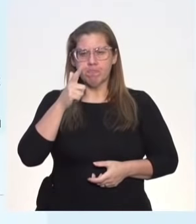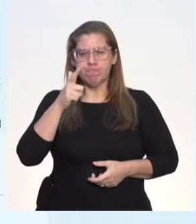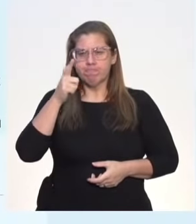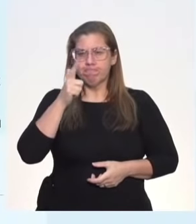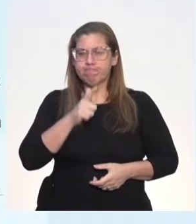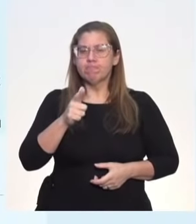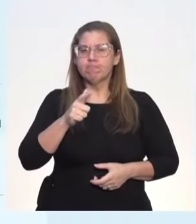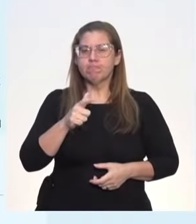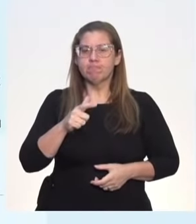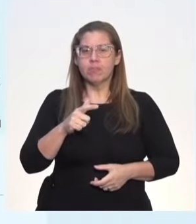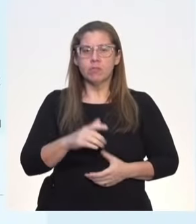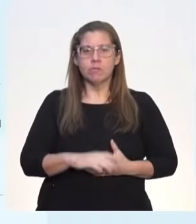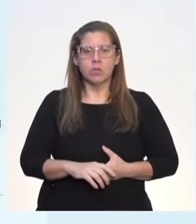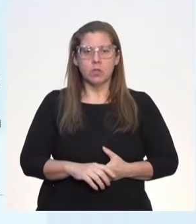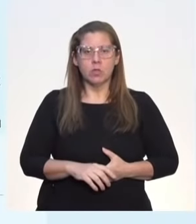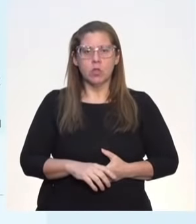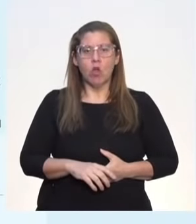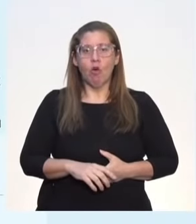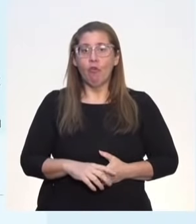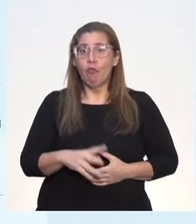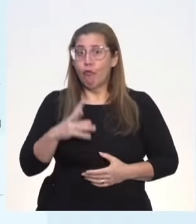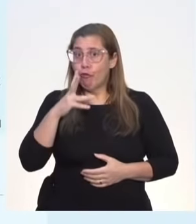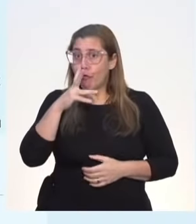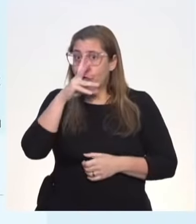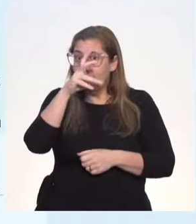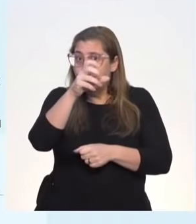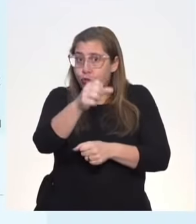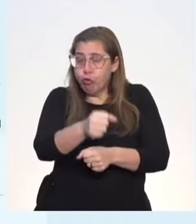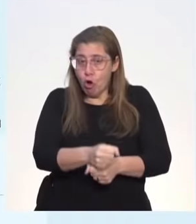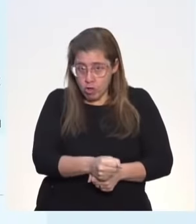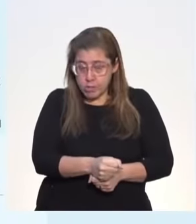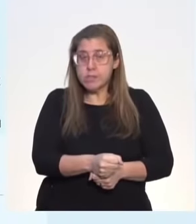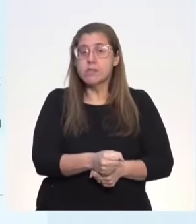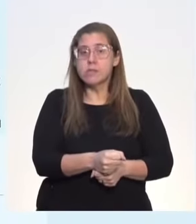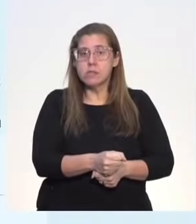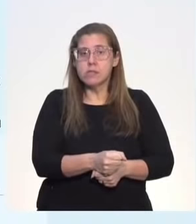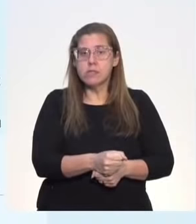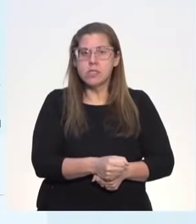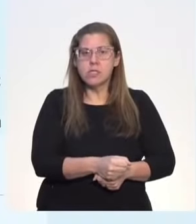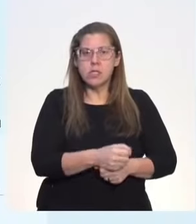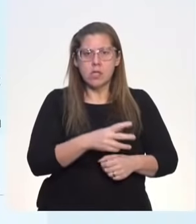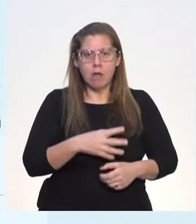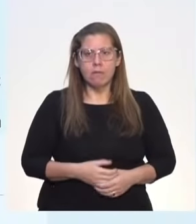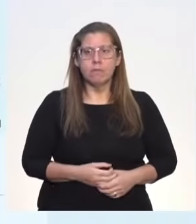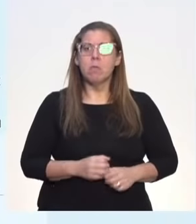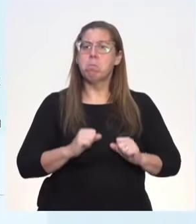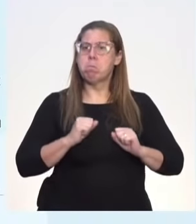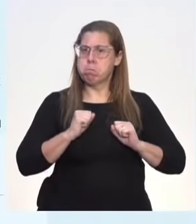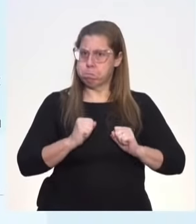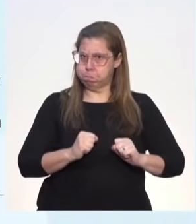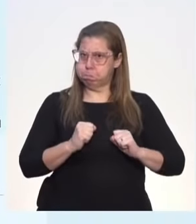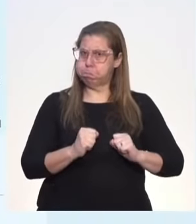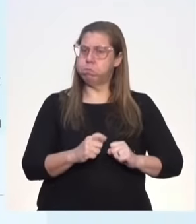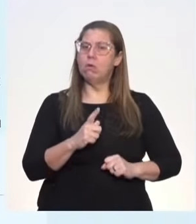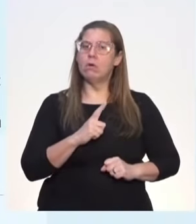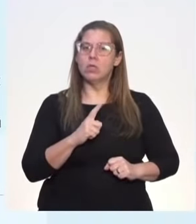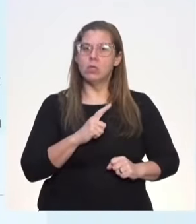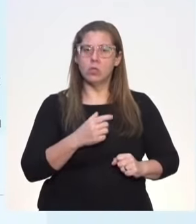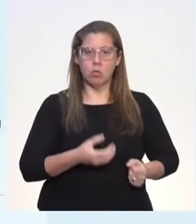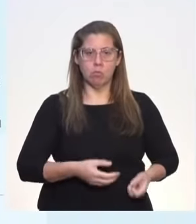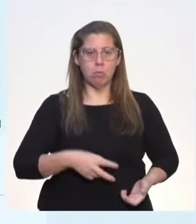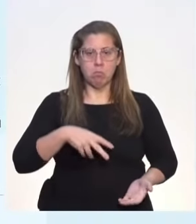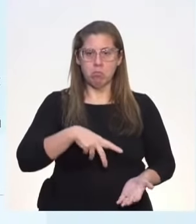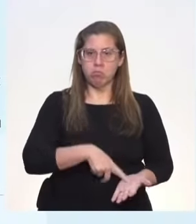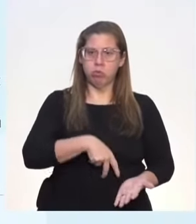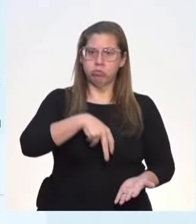energia potencial gravitacional essa energia potencial gravitacional tem a ver com a